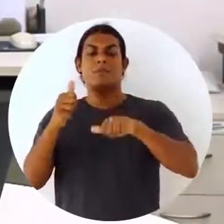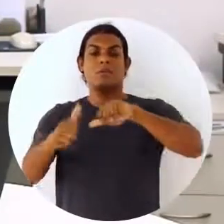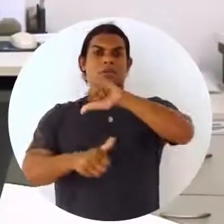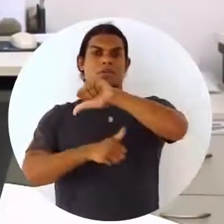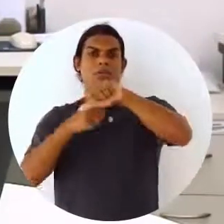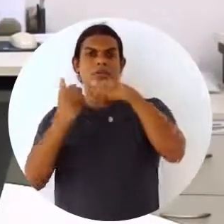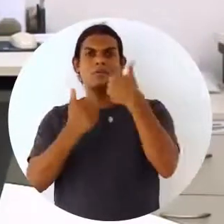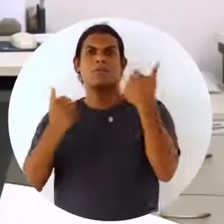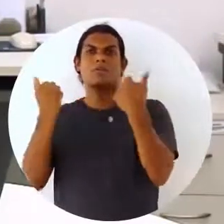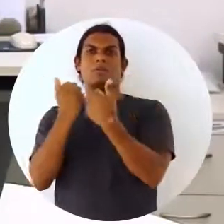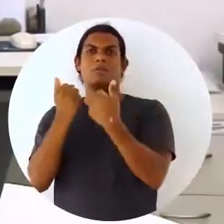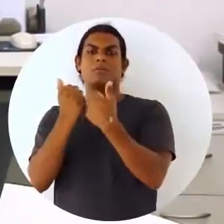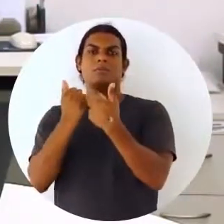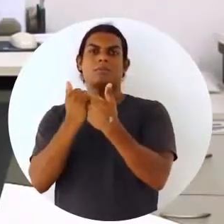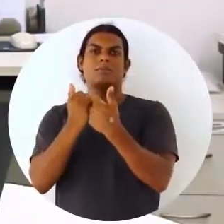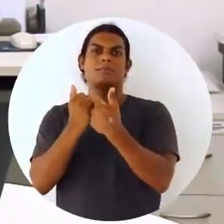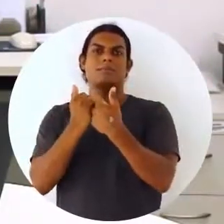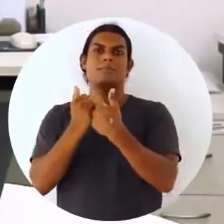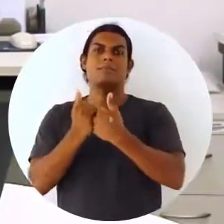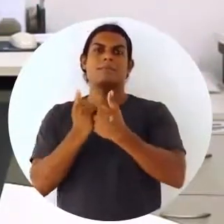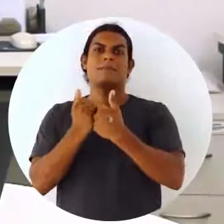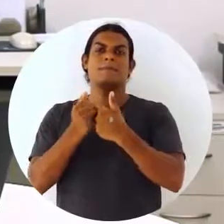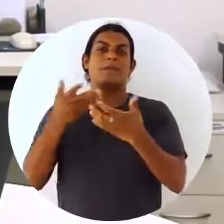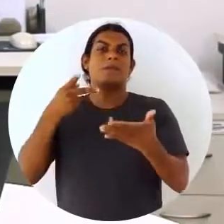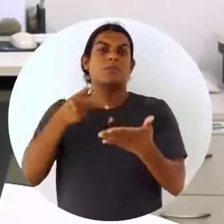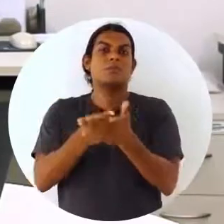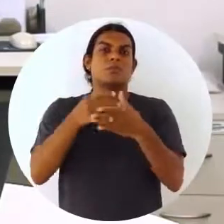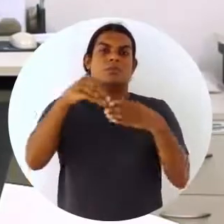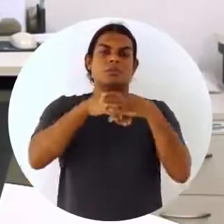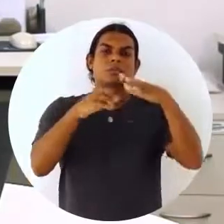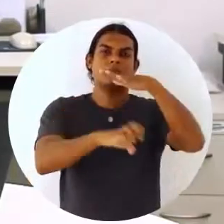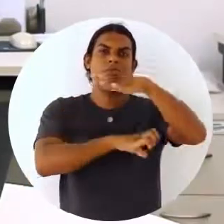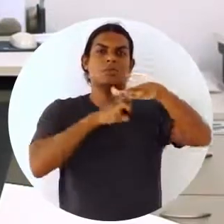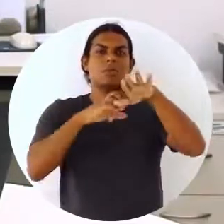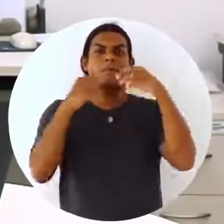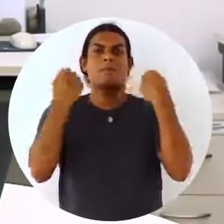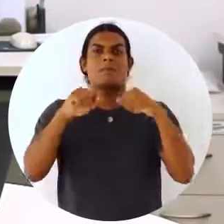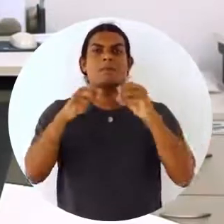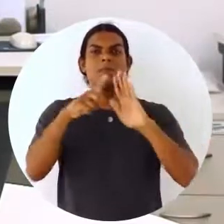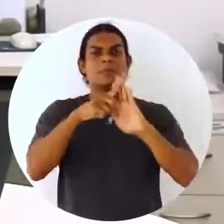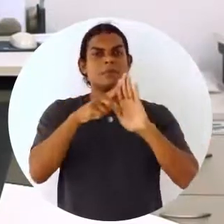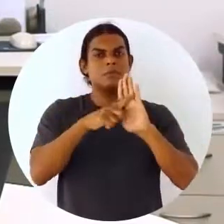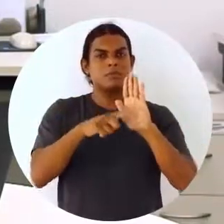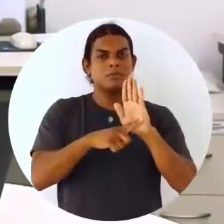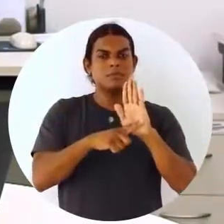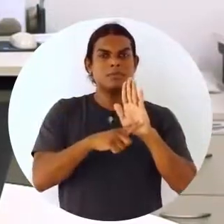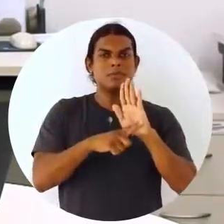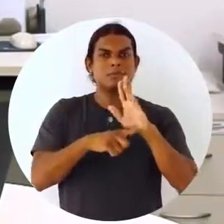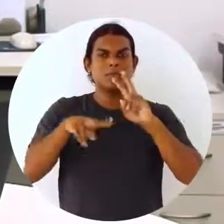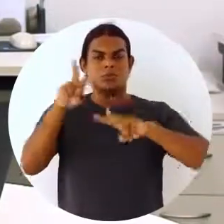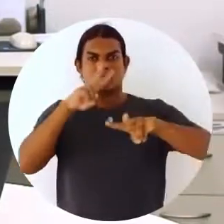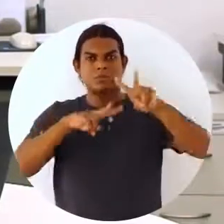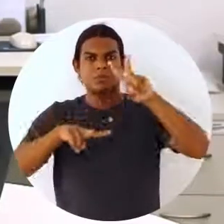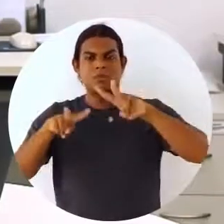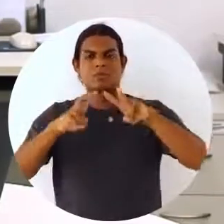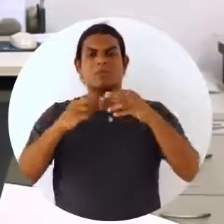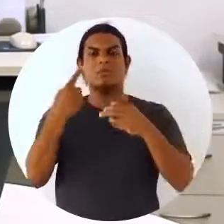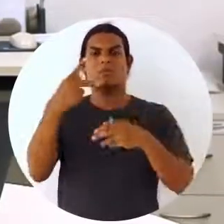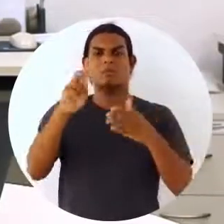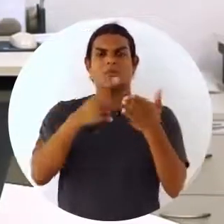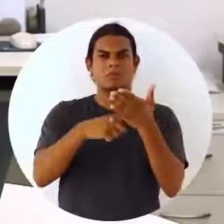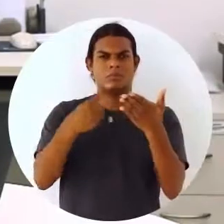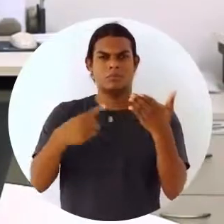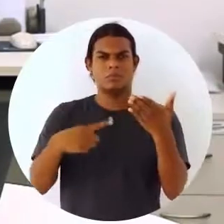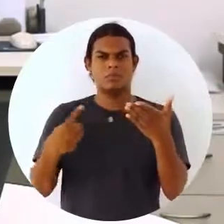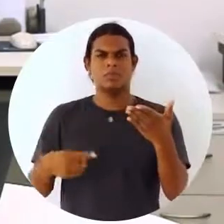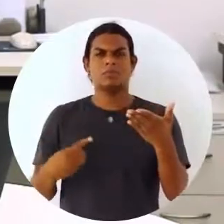mudanças que ocorrem dentro da organização, é preciso planejar. Observamos dentro do caso do caderno que